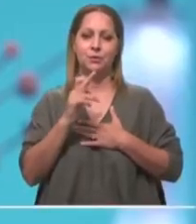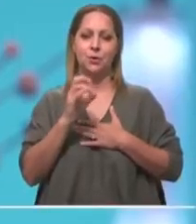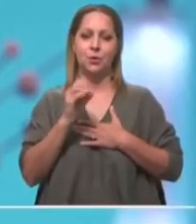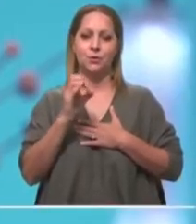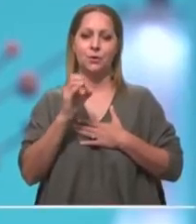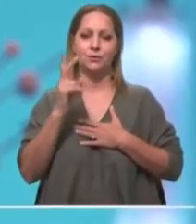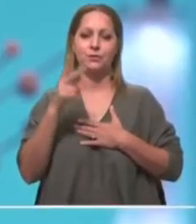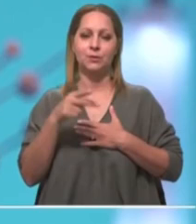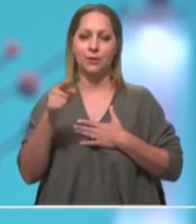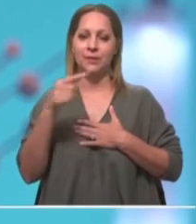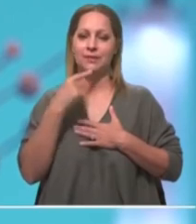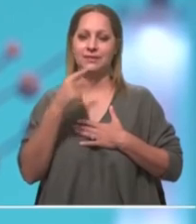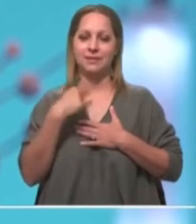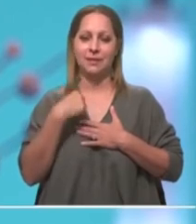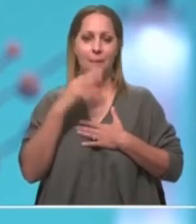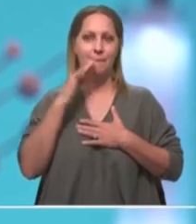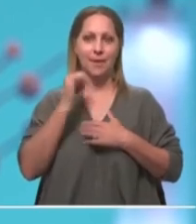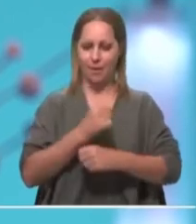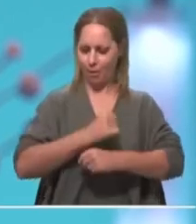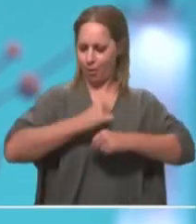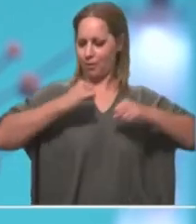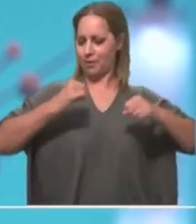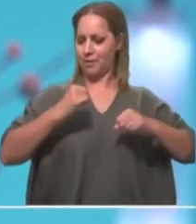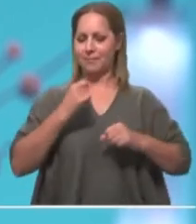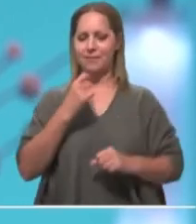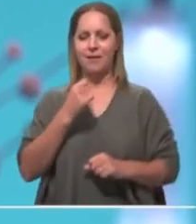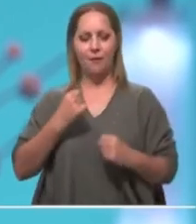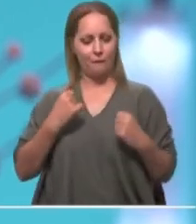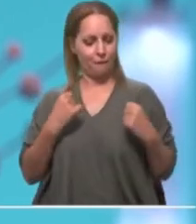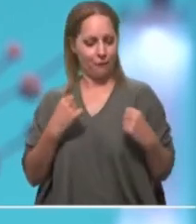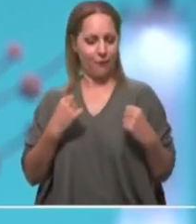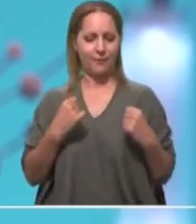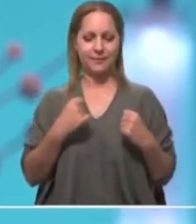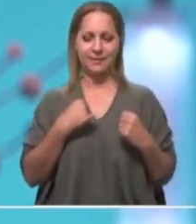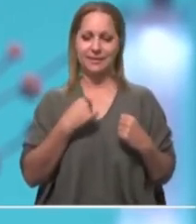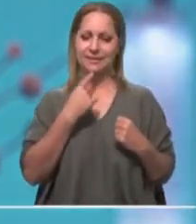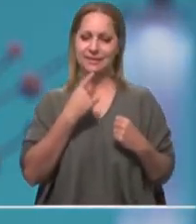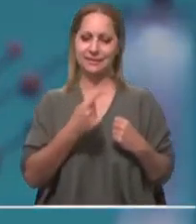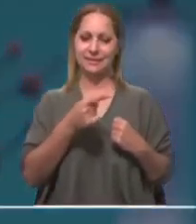Meu pai é o Del Roque, é grande, forte, e ele queria seguir meus passos.